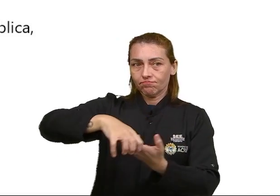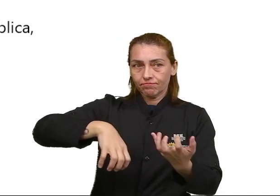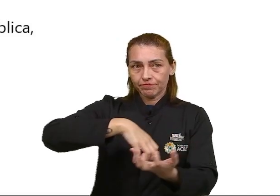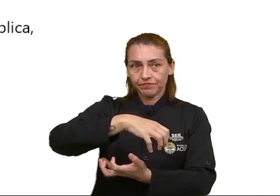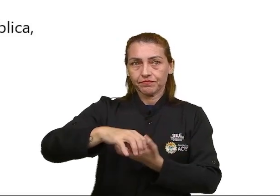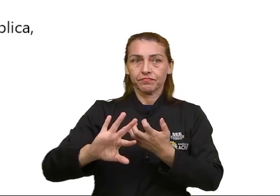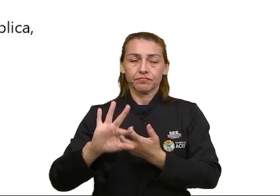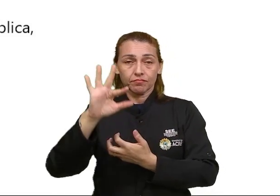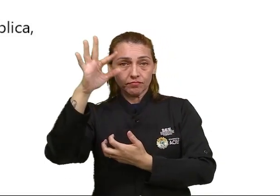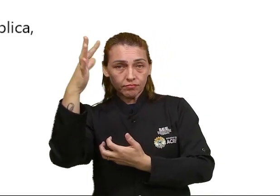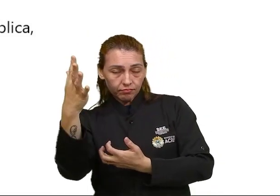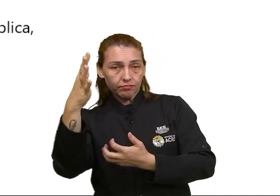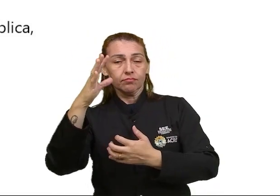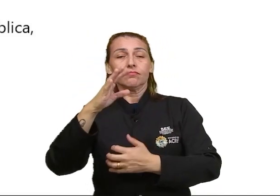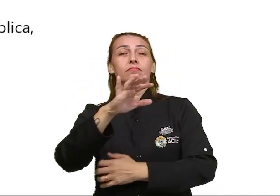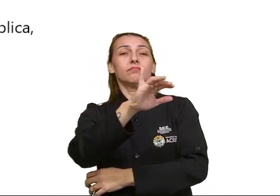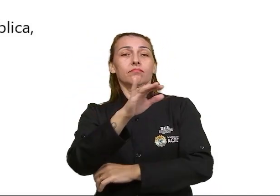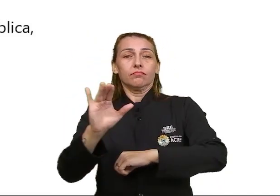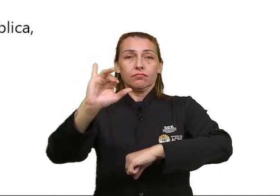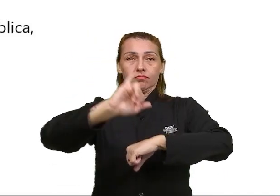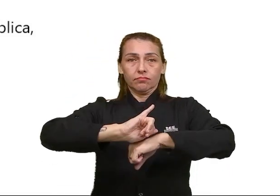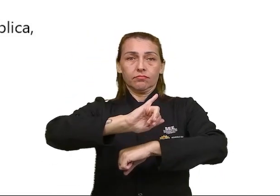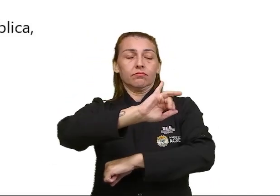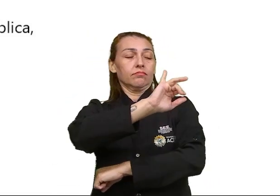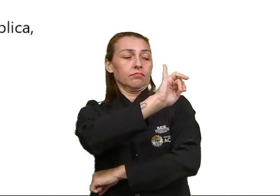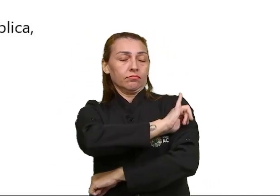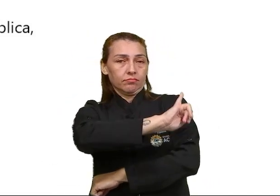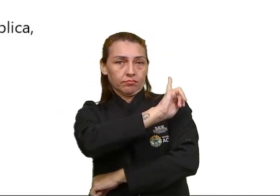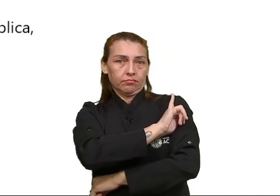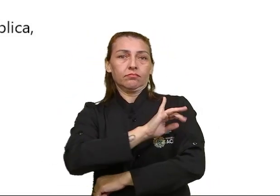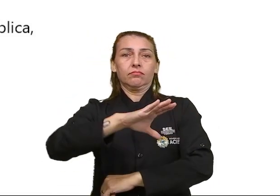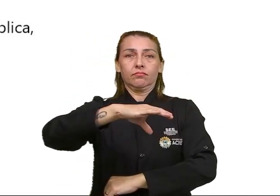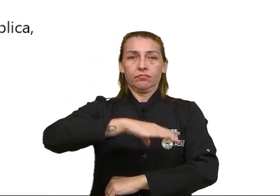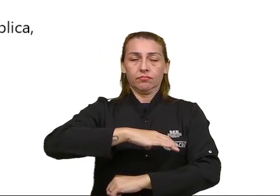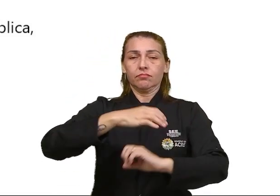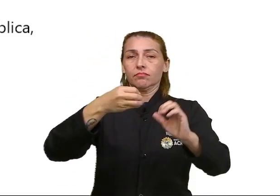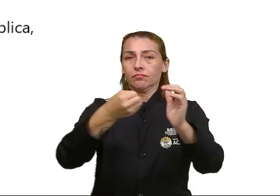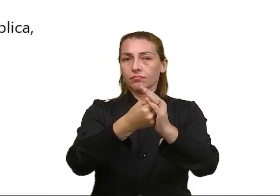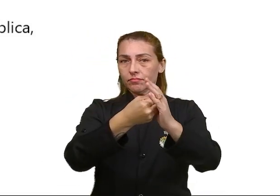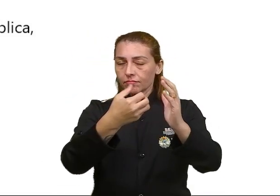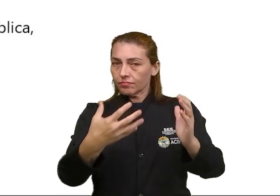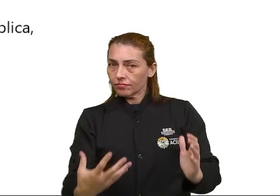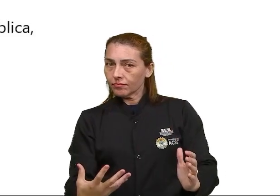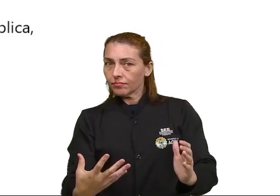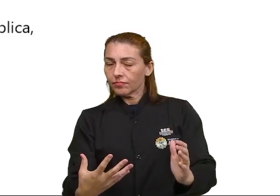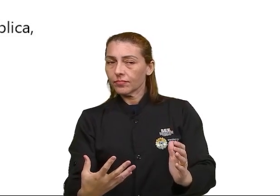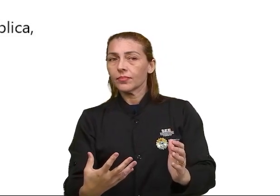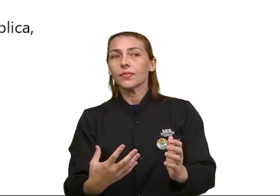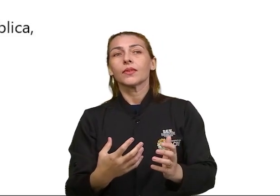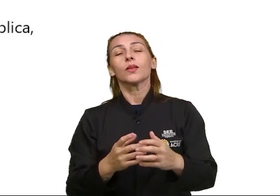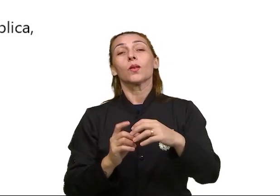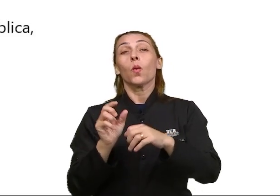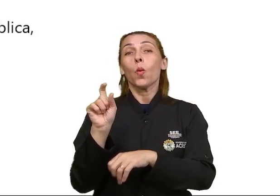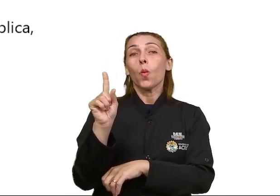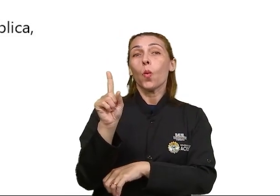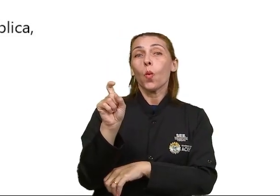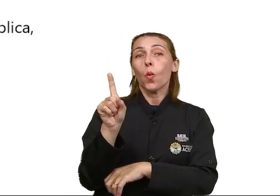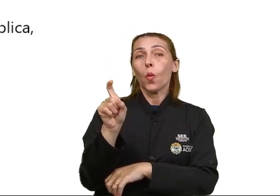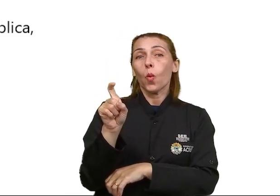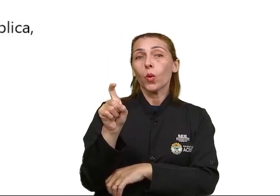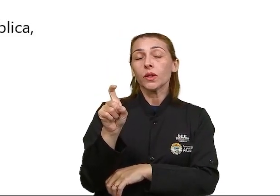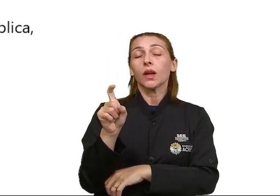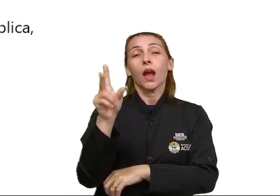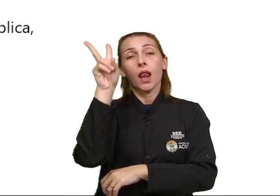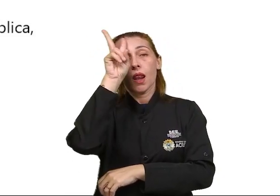revolta, ocorrida na cidade do Rio de Janeiro, no início da República, caracterizou-se por ser uma. Aí você tem que lembrar